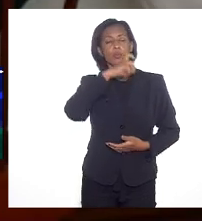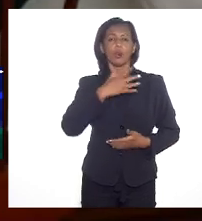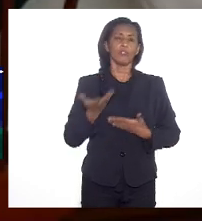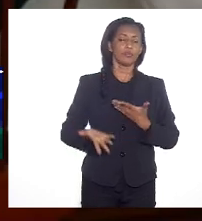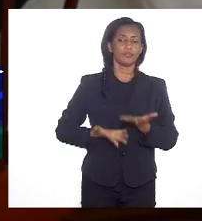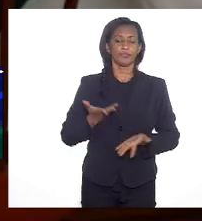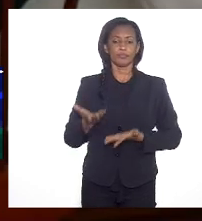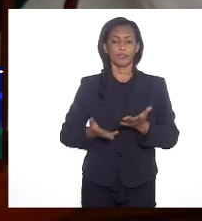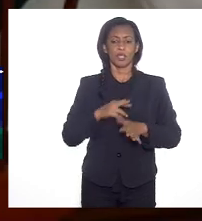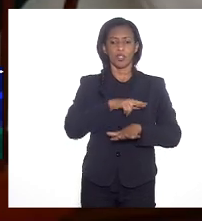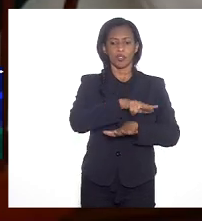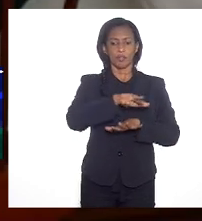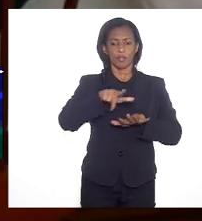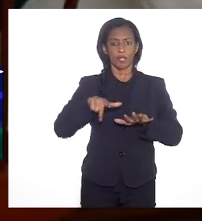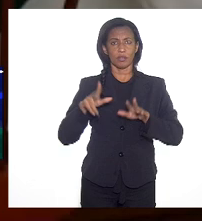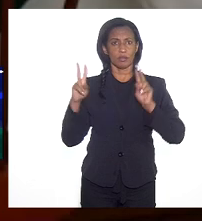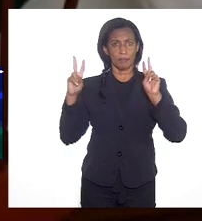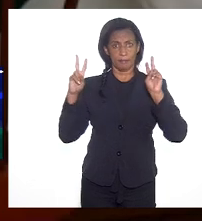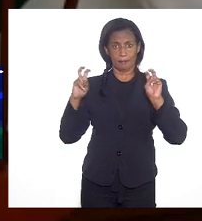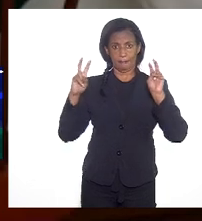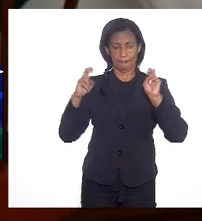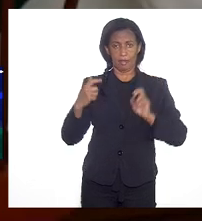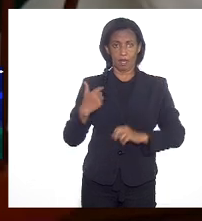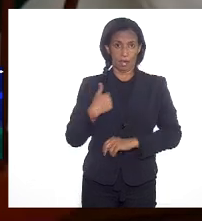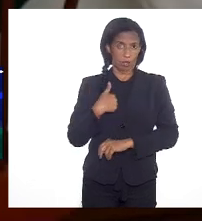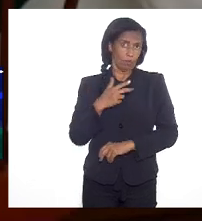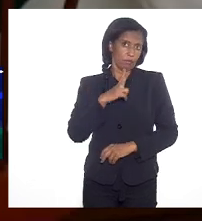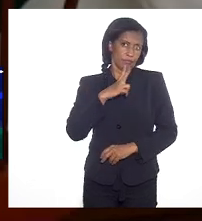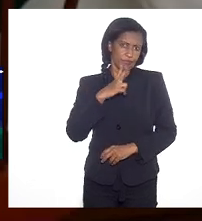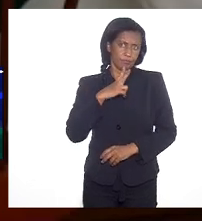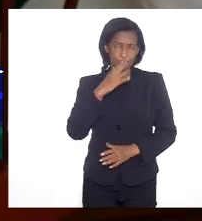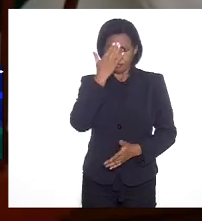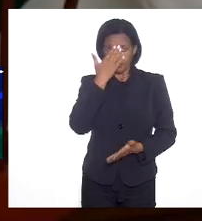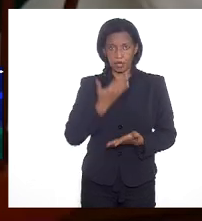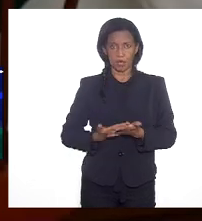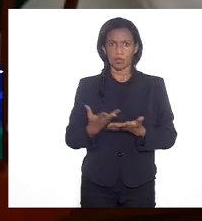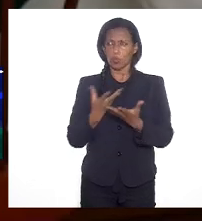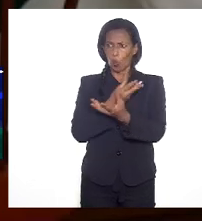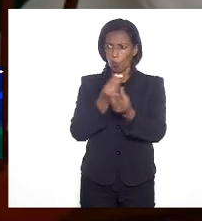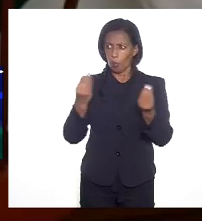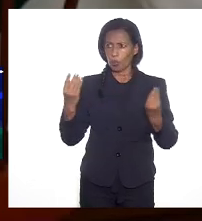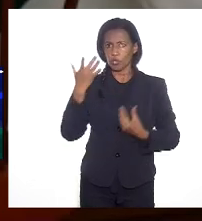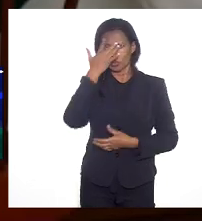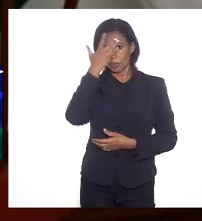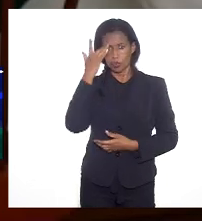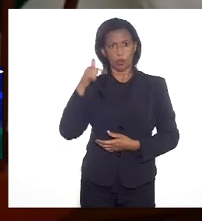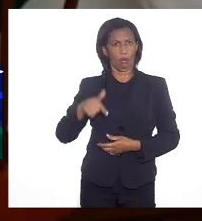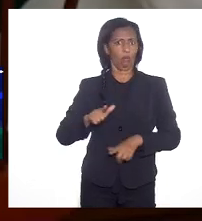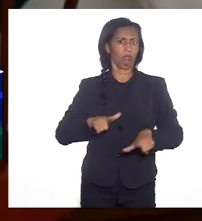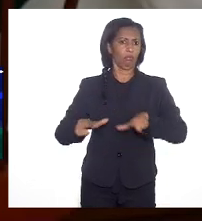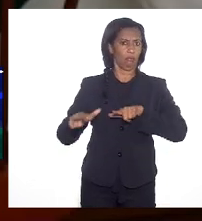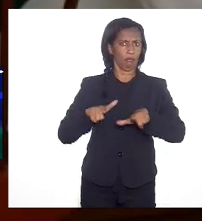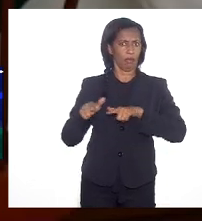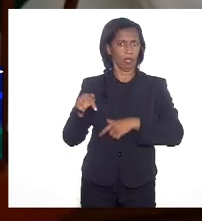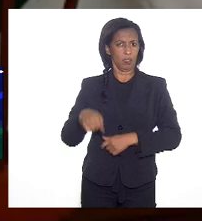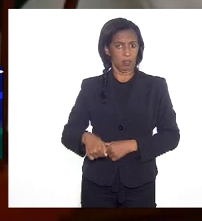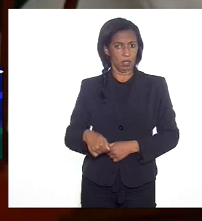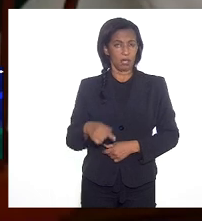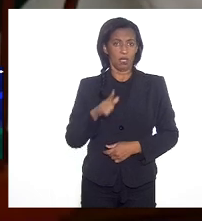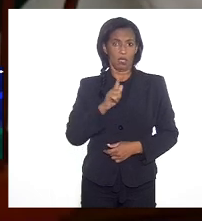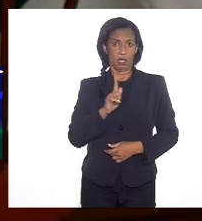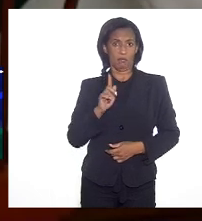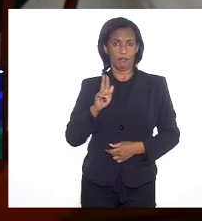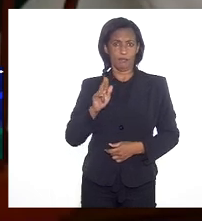diversos temas. Eu, particularmente, acredito, assim como muitos dessa casa, que a guarda municipal, aliás,